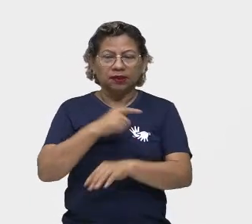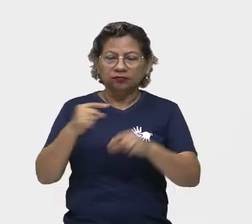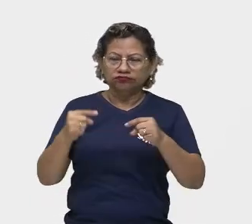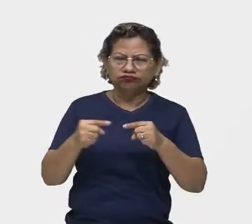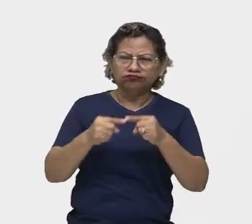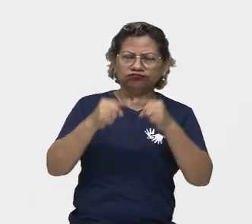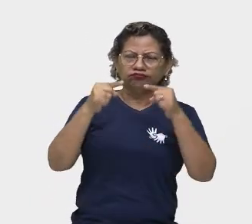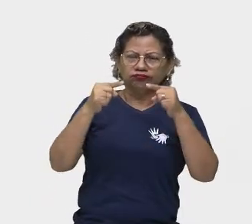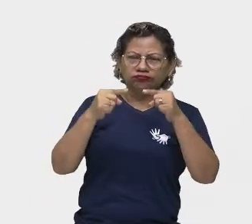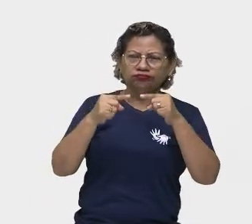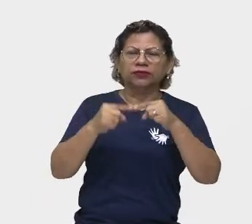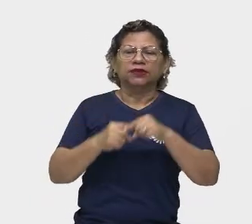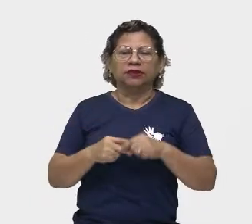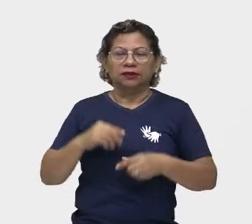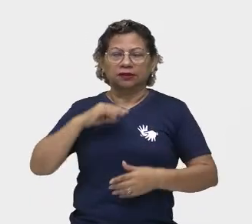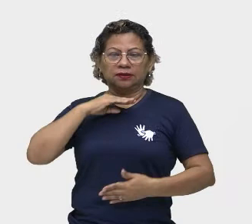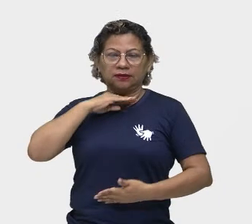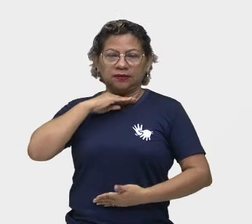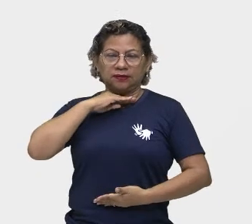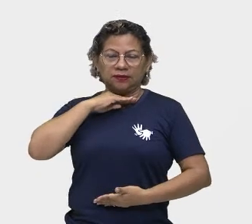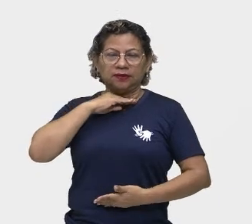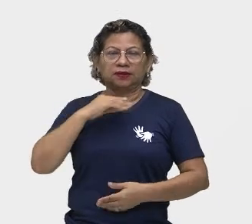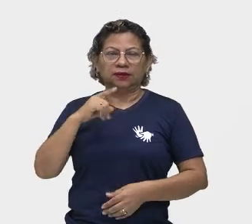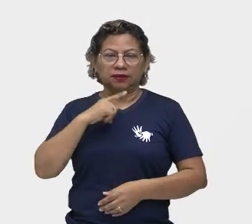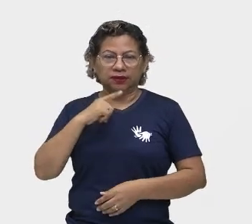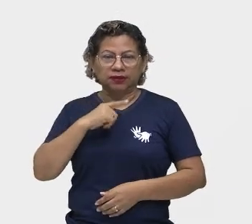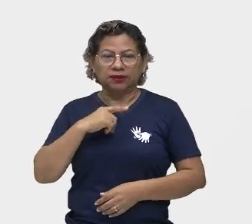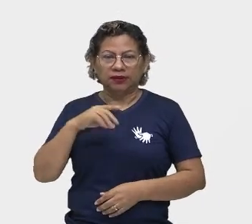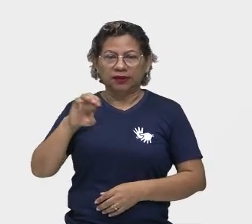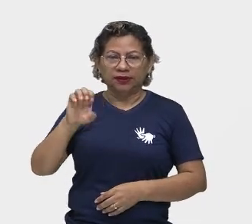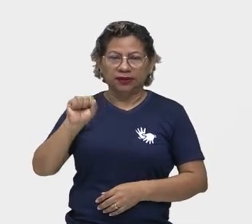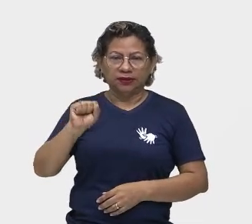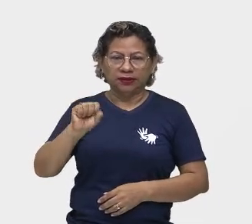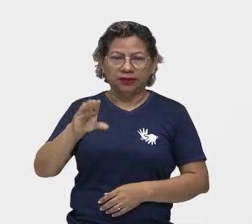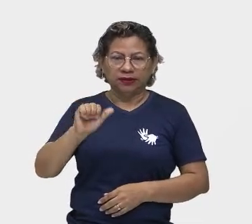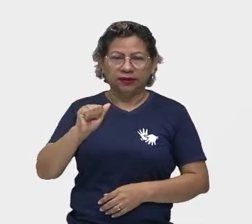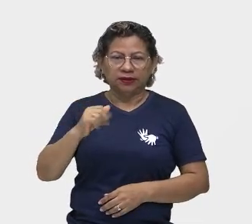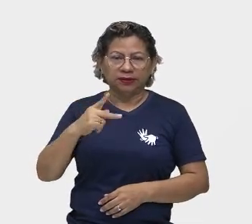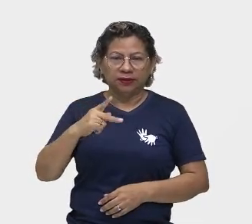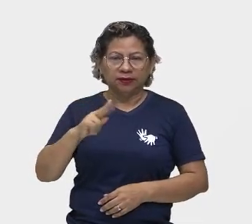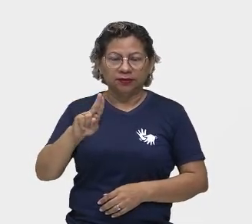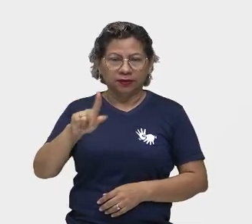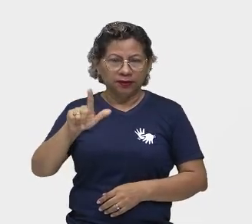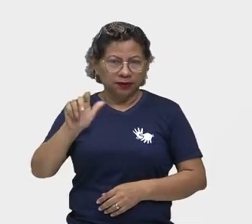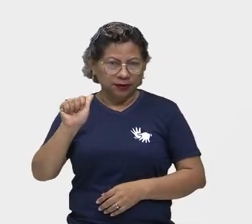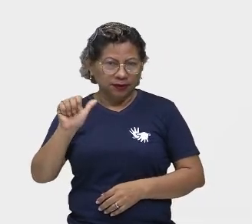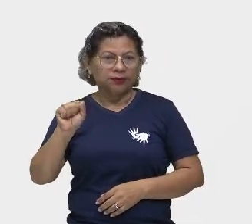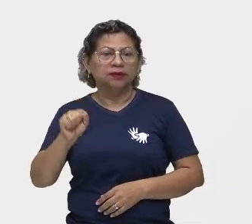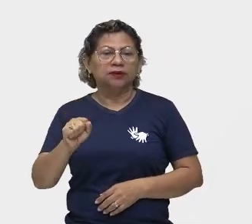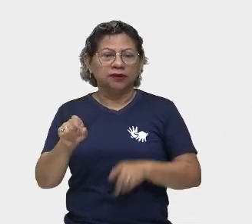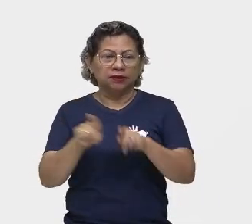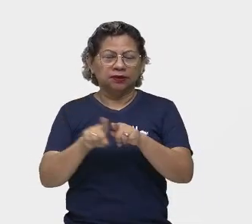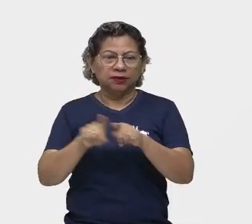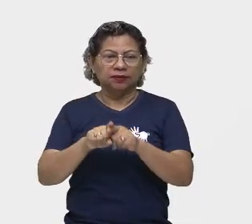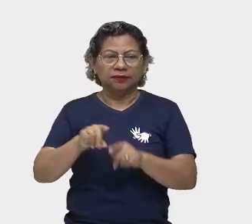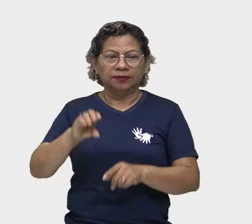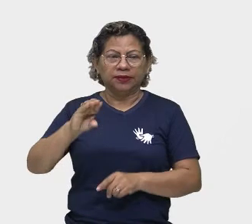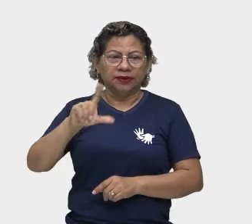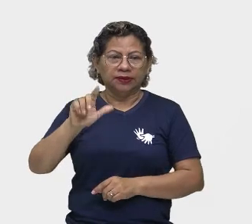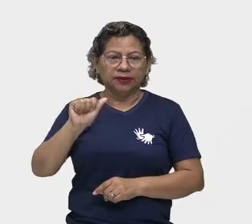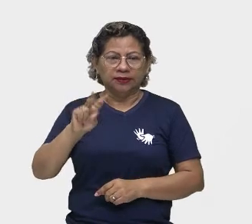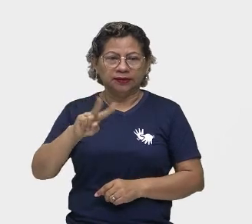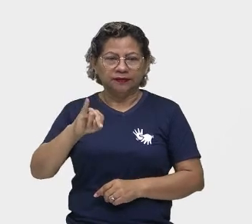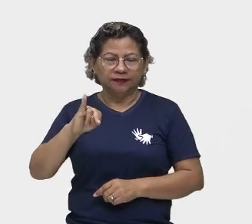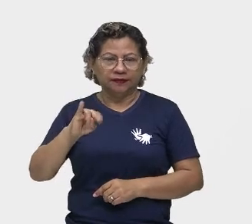no membro superior nós temos ali a escápulas e clavículas tá elas que vão ligar é o